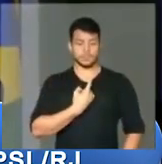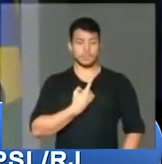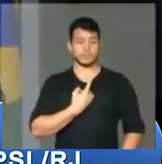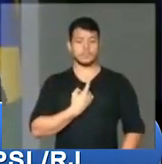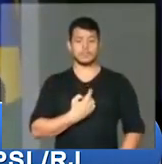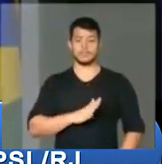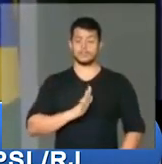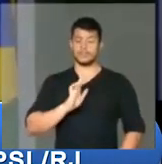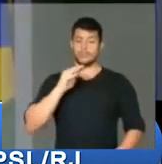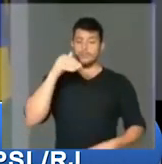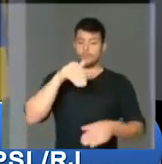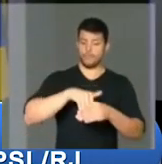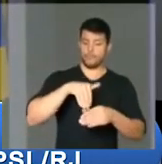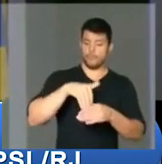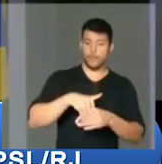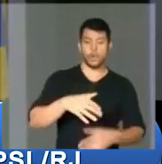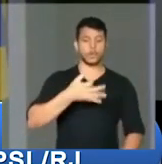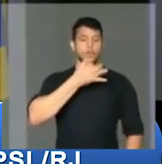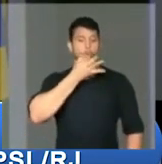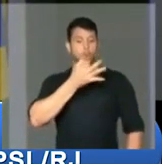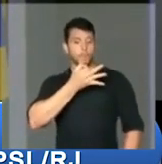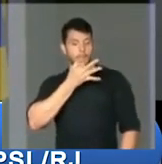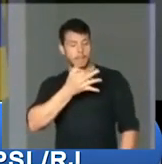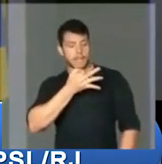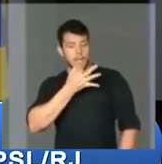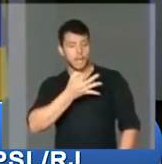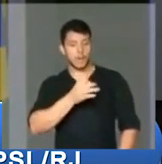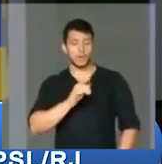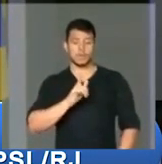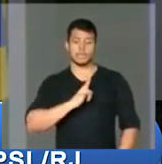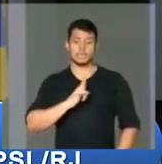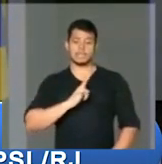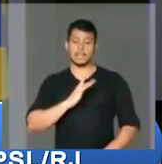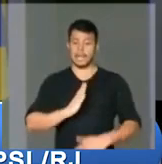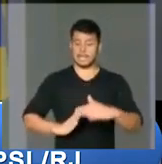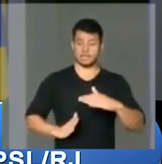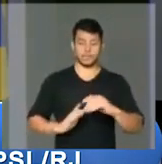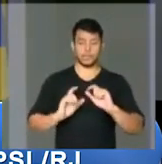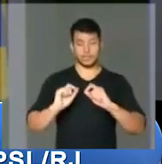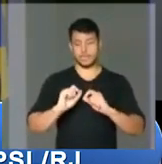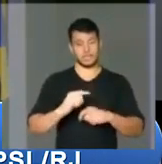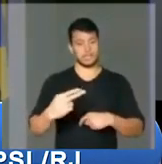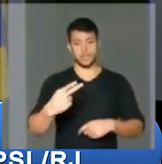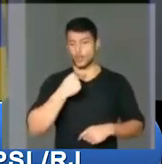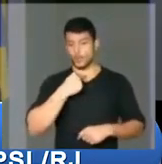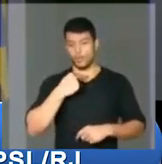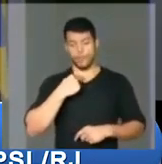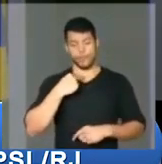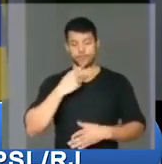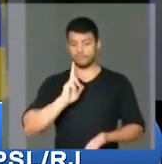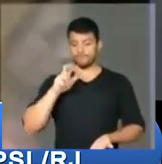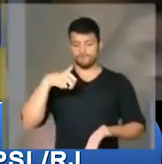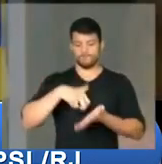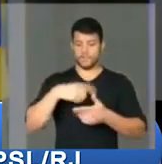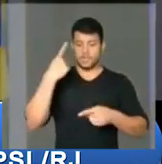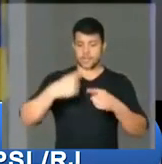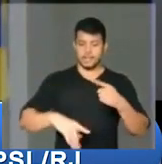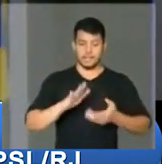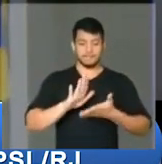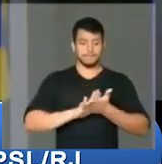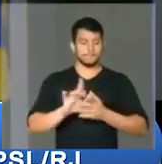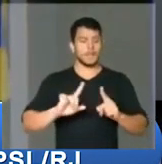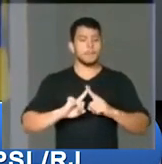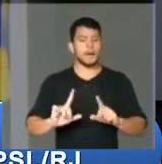nossos votos, opiniões. Mas até onde vai essa imunidade parlamentar? O que é a quebra de decoro